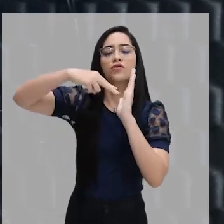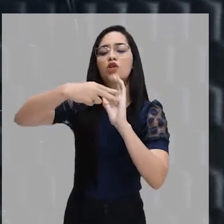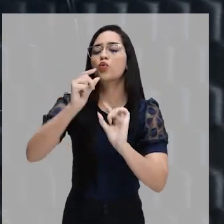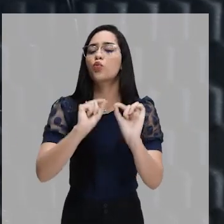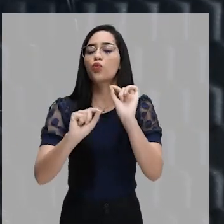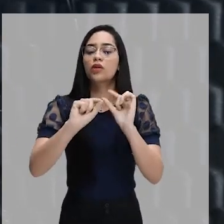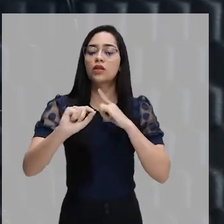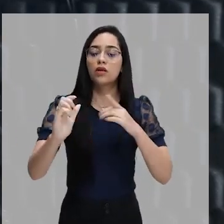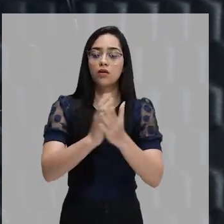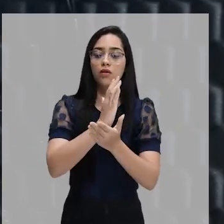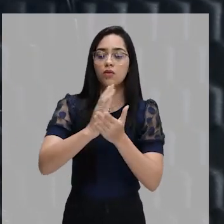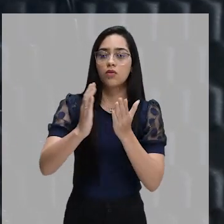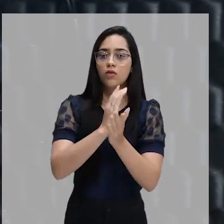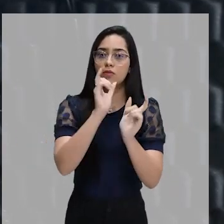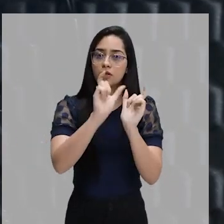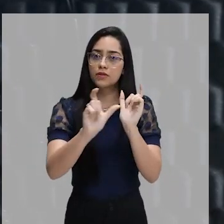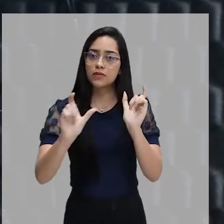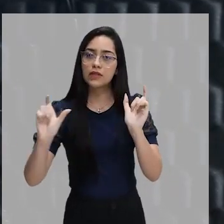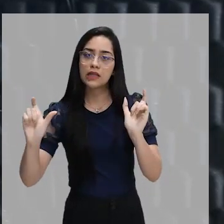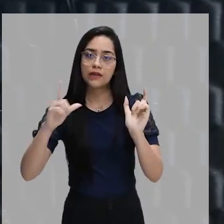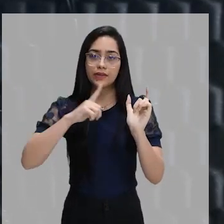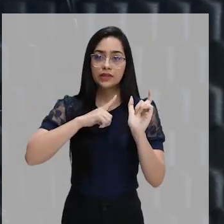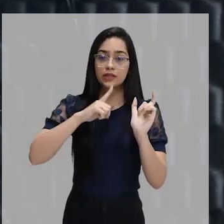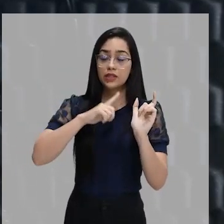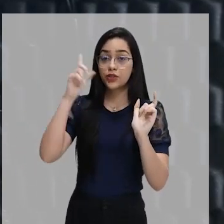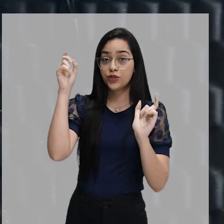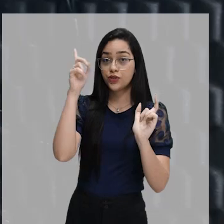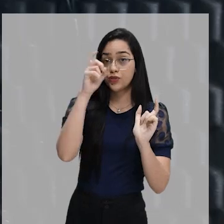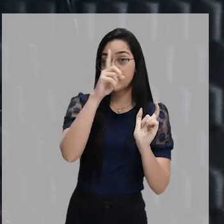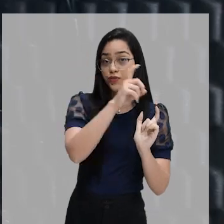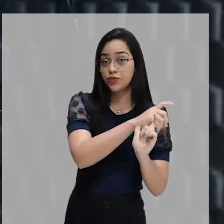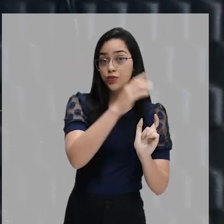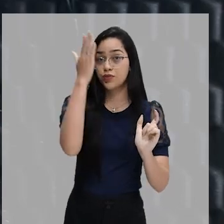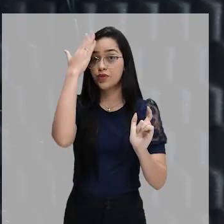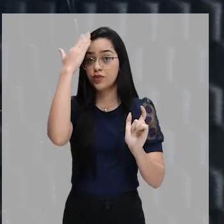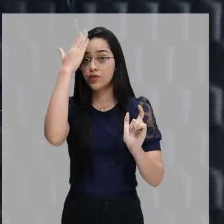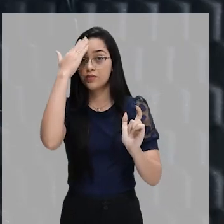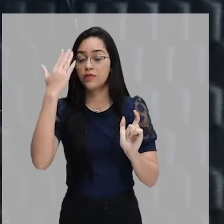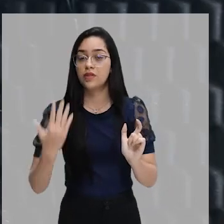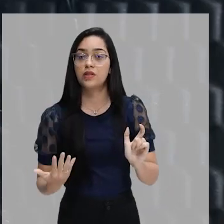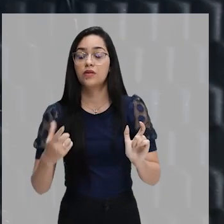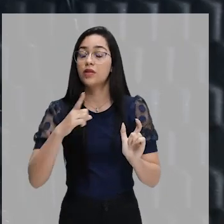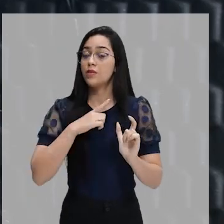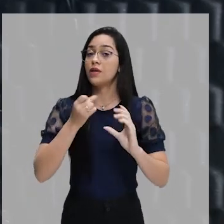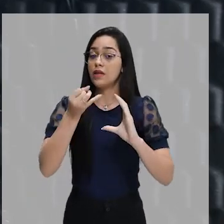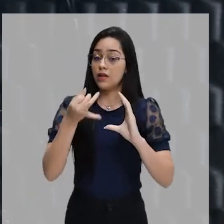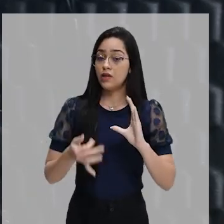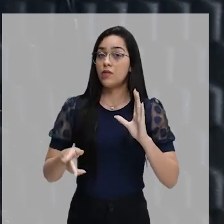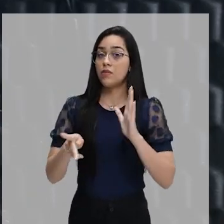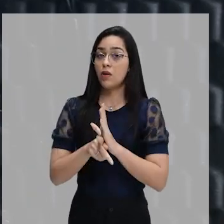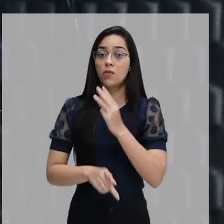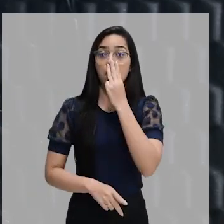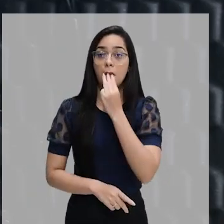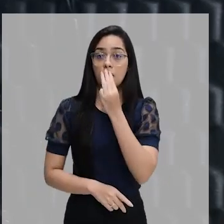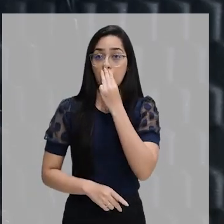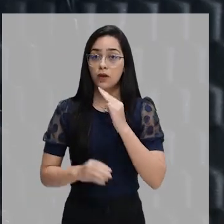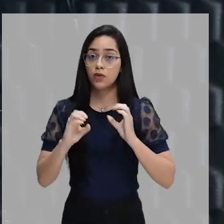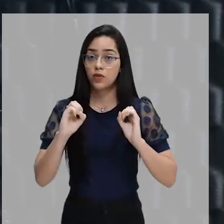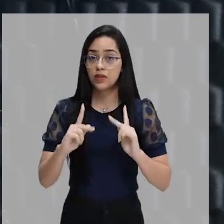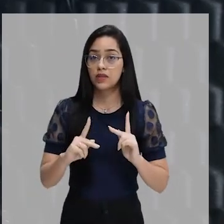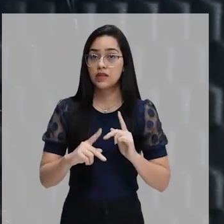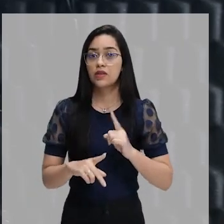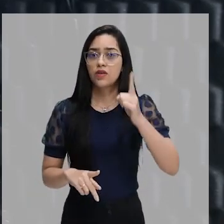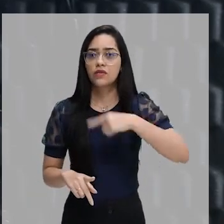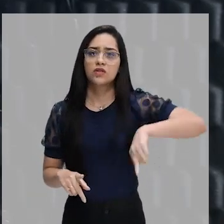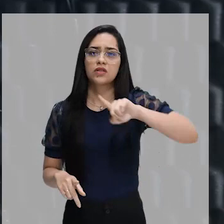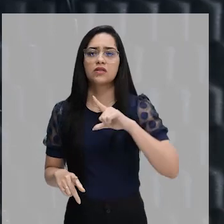há algumas palavras de difícil compreensão. É uma característica do Machado de Assis, tá? Então, quando você